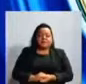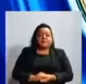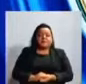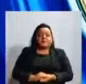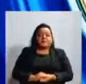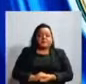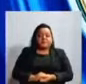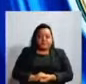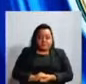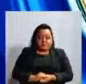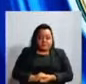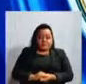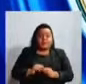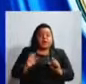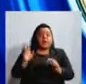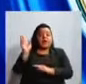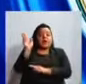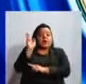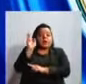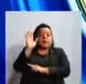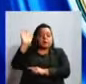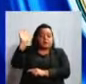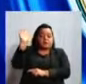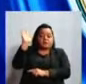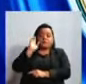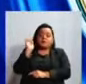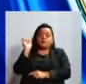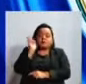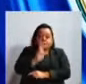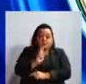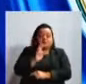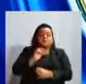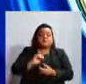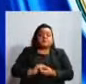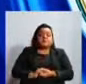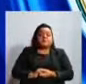O candidato que vai responder é o candidato...